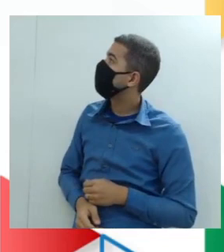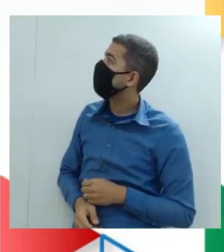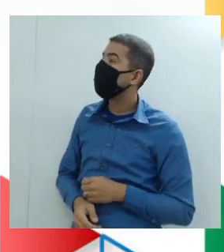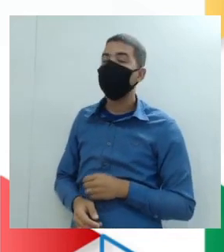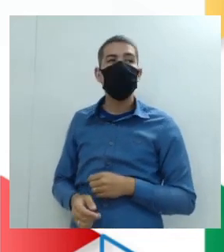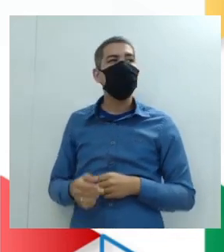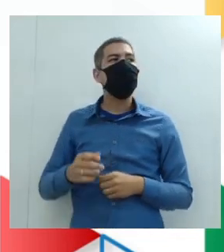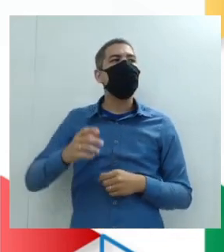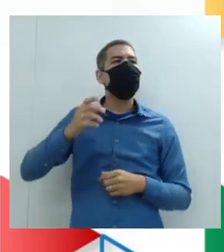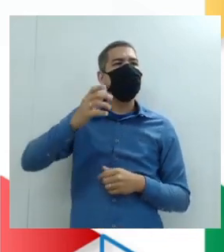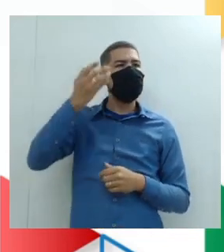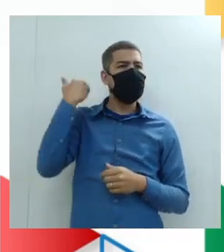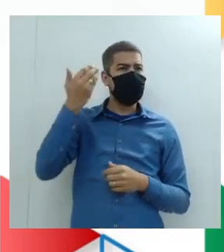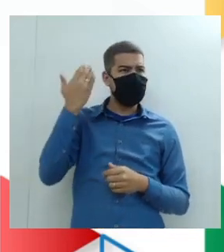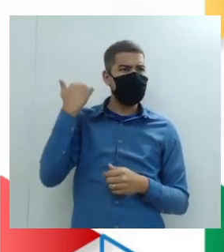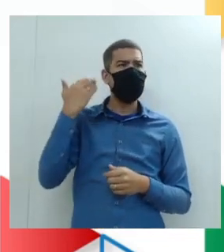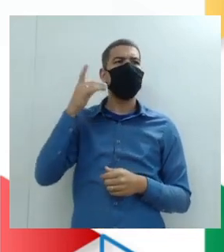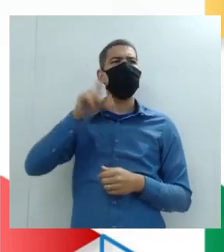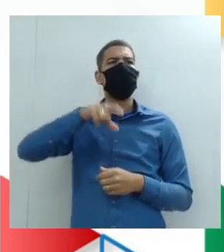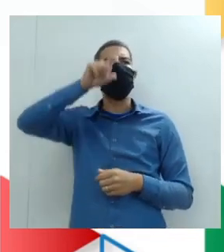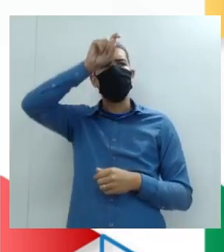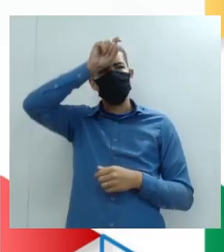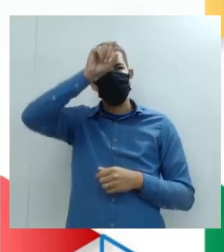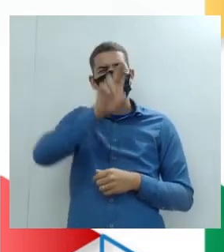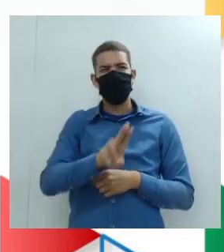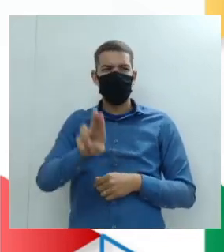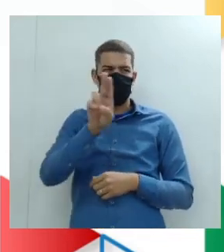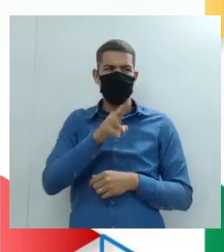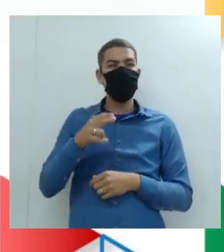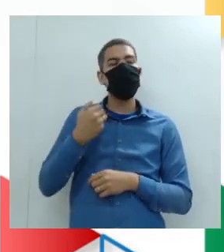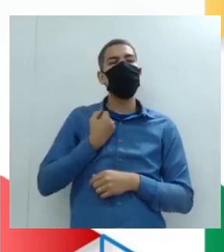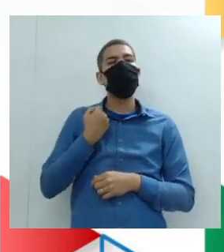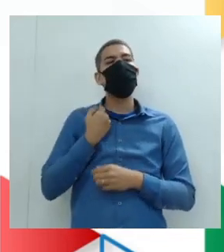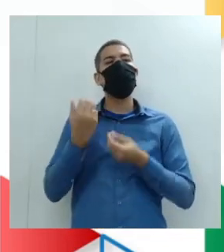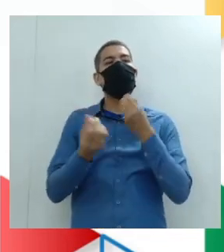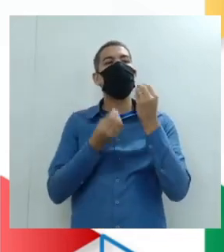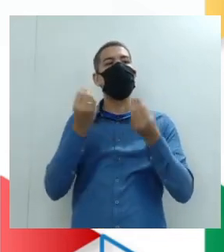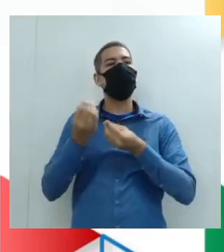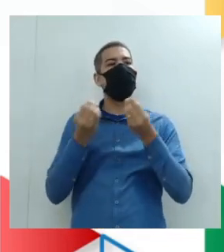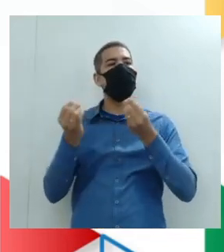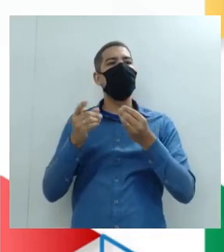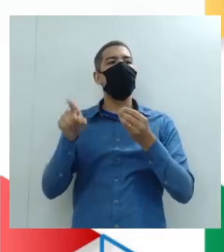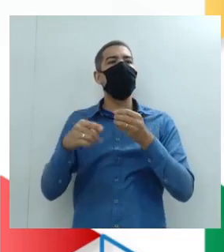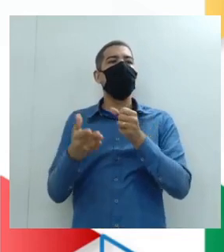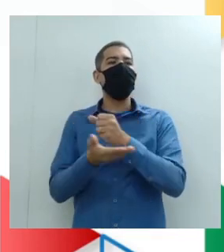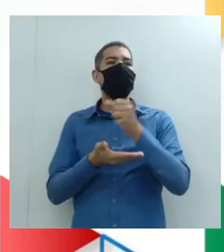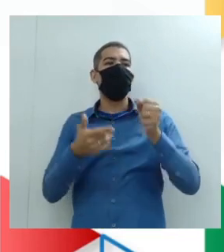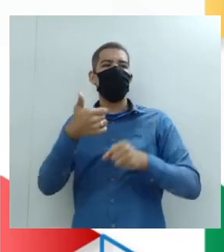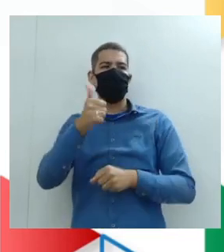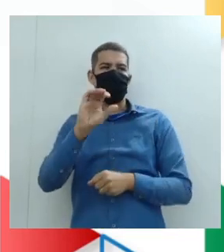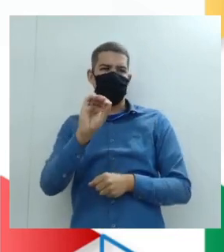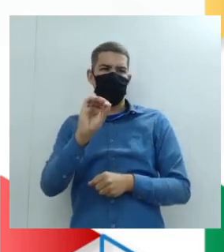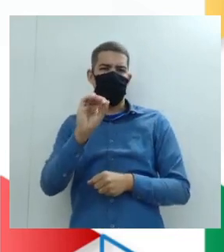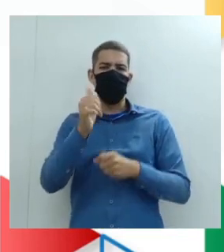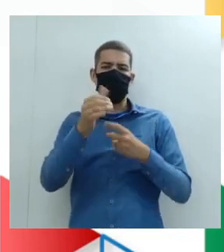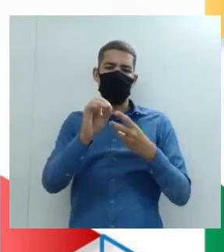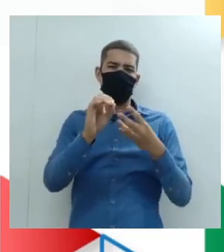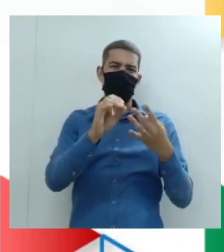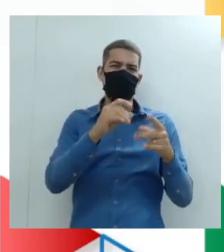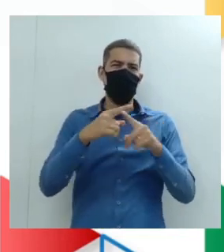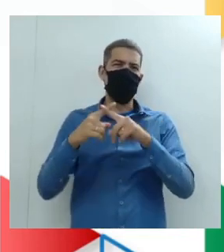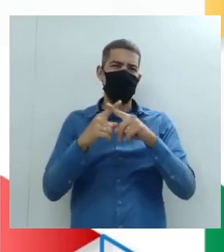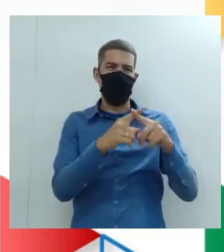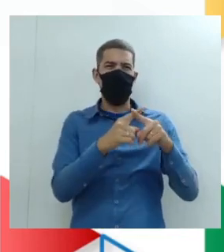lá, né, pelos egípcios, que eram os números tomados de base 10, múltiplos de 10, ok?